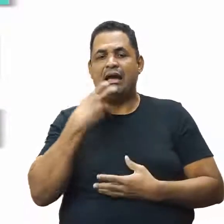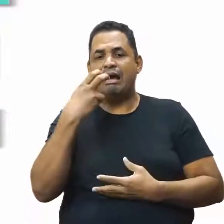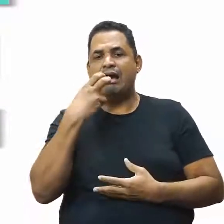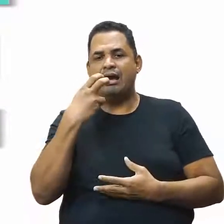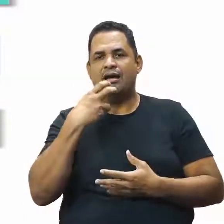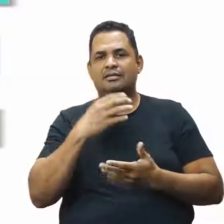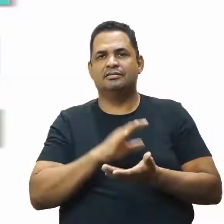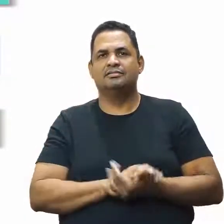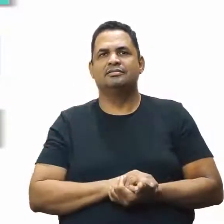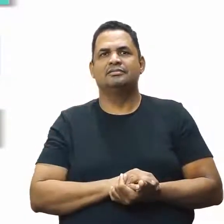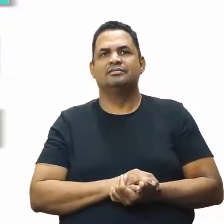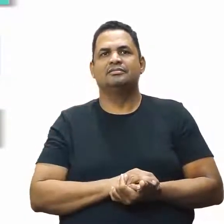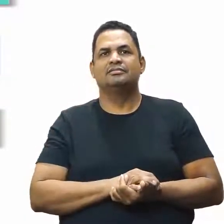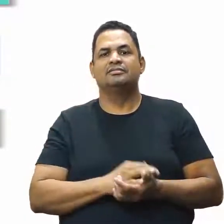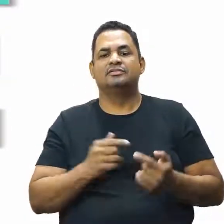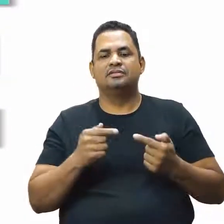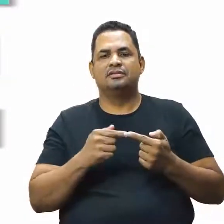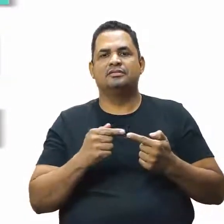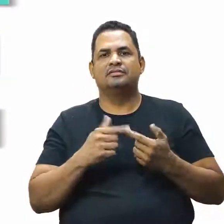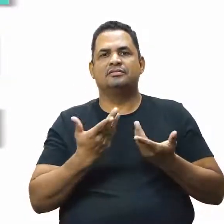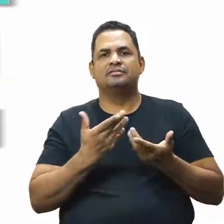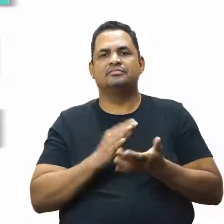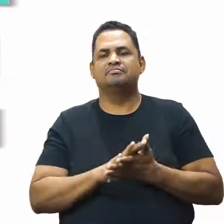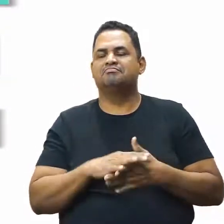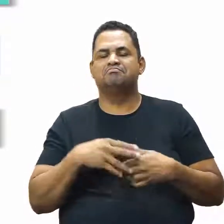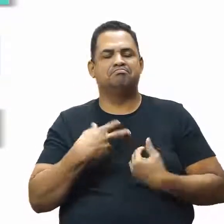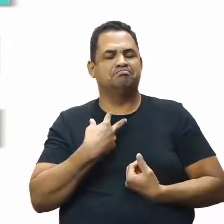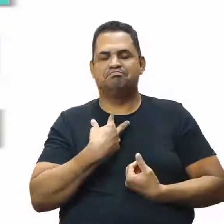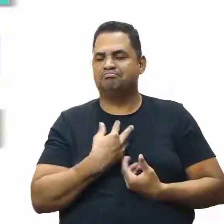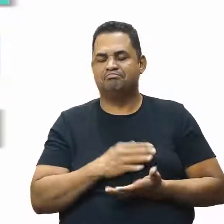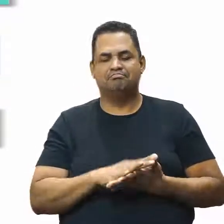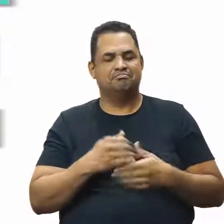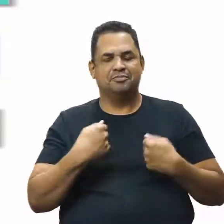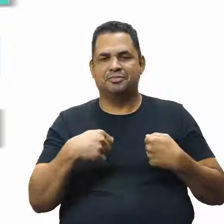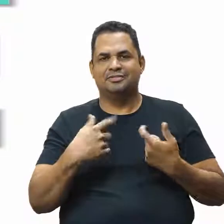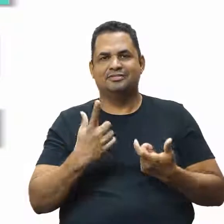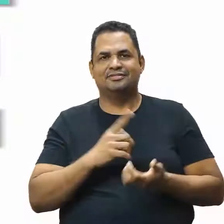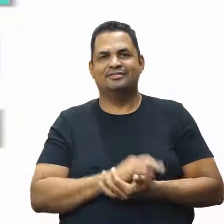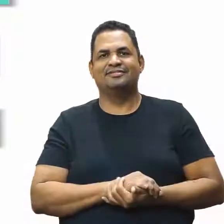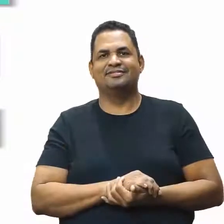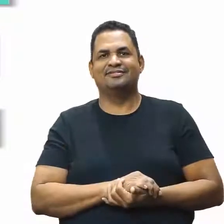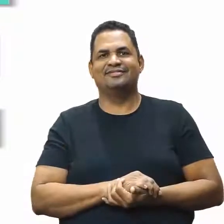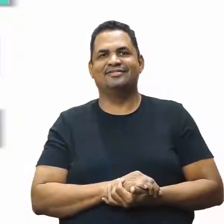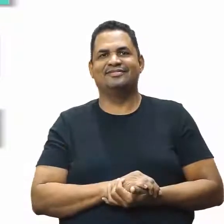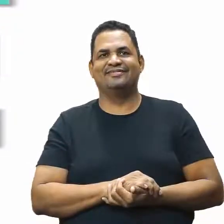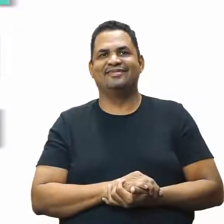está plugado. Para que gritar? Não é não, Sâmio?